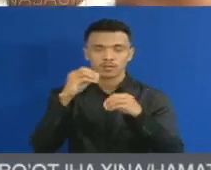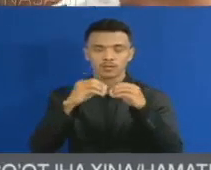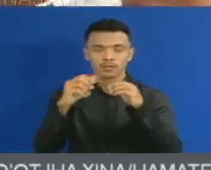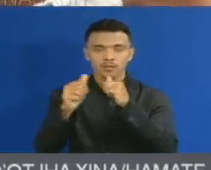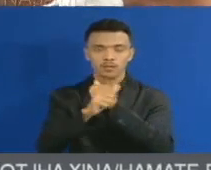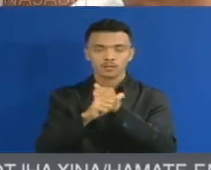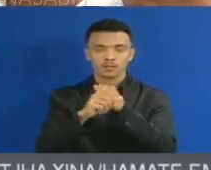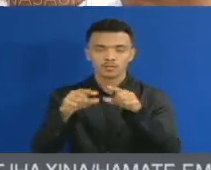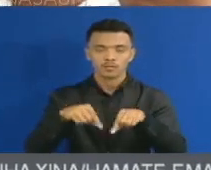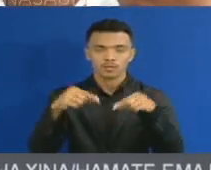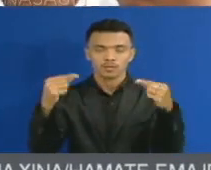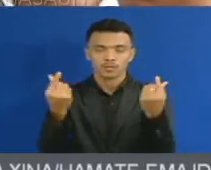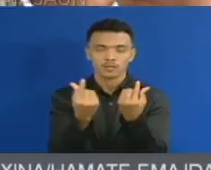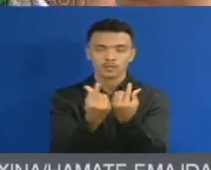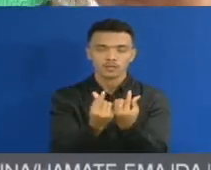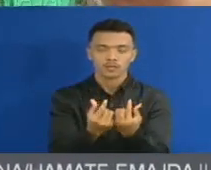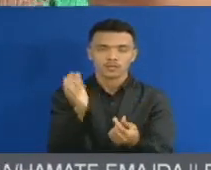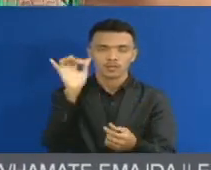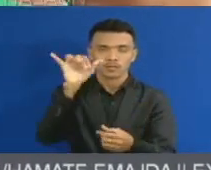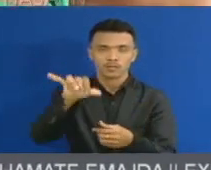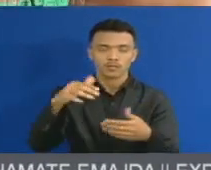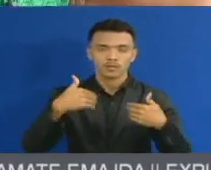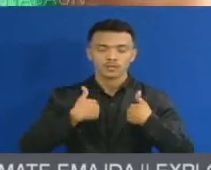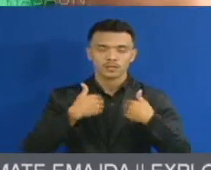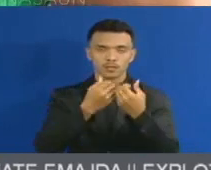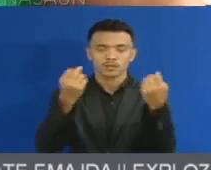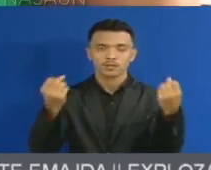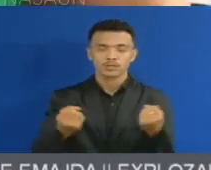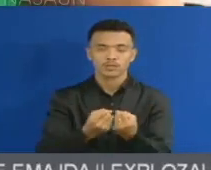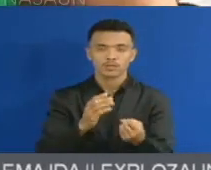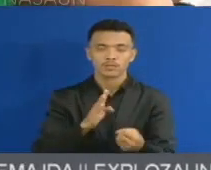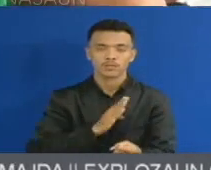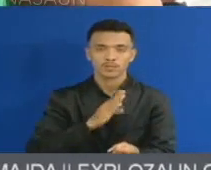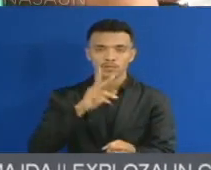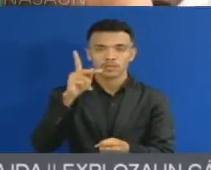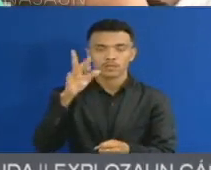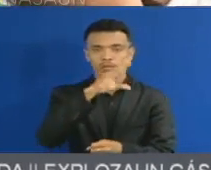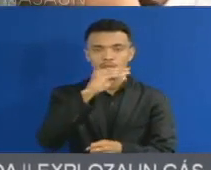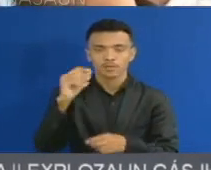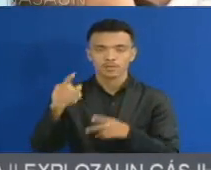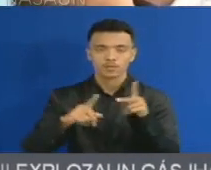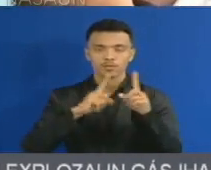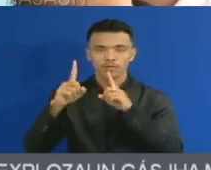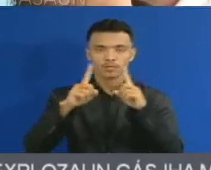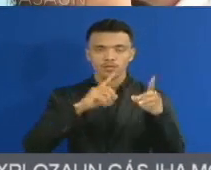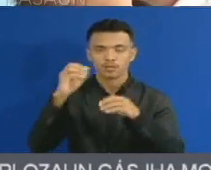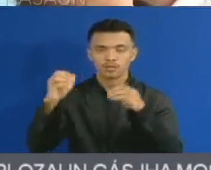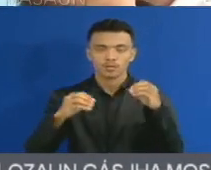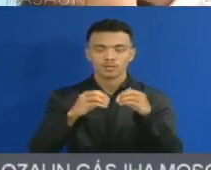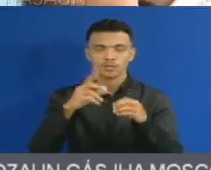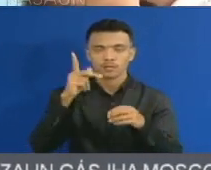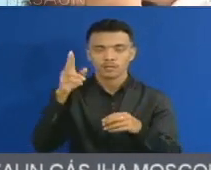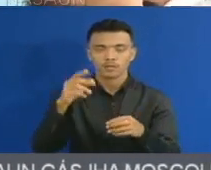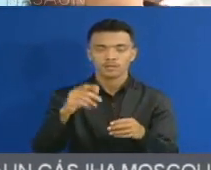da organização Arte Marciais Sira e Suco Bebonuk, no MOS, colia liu, parte cramense, colia liu, com